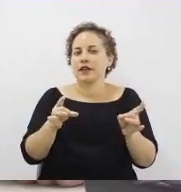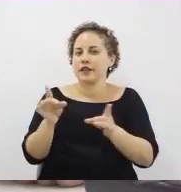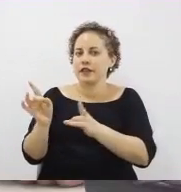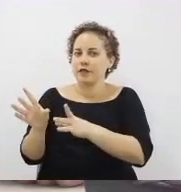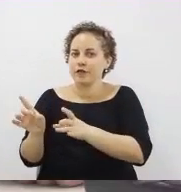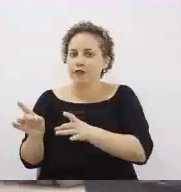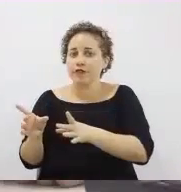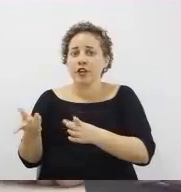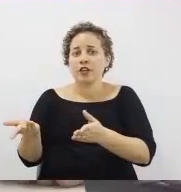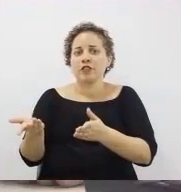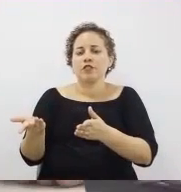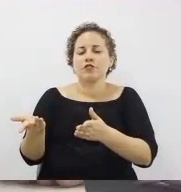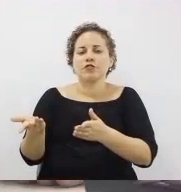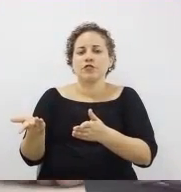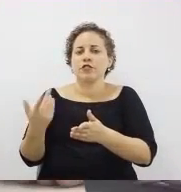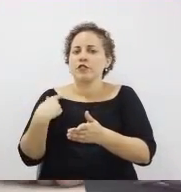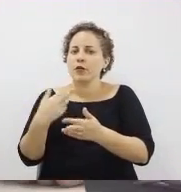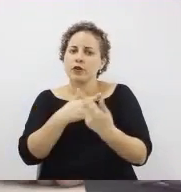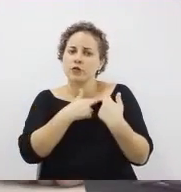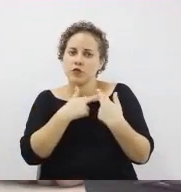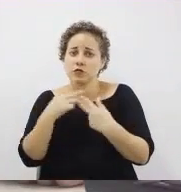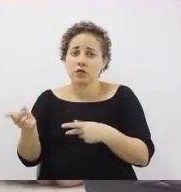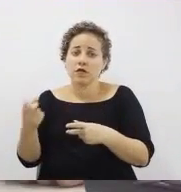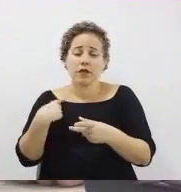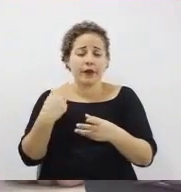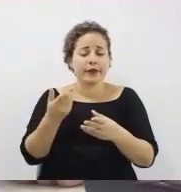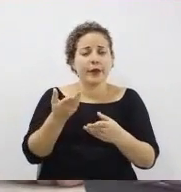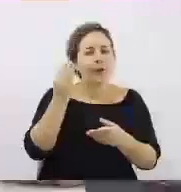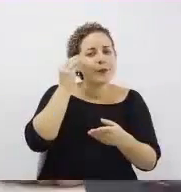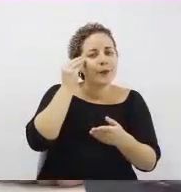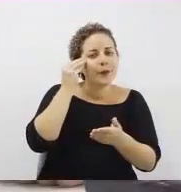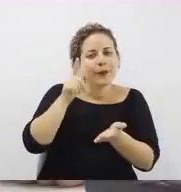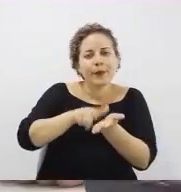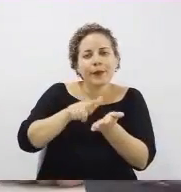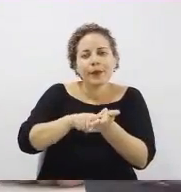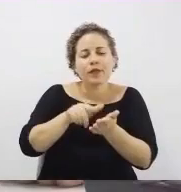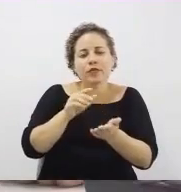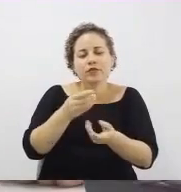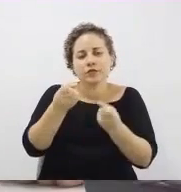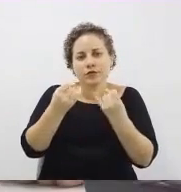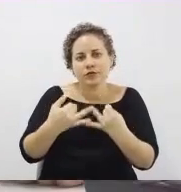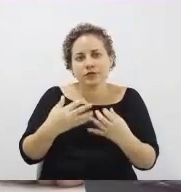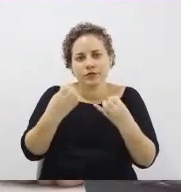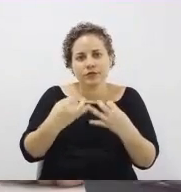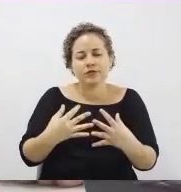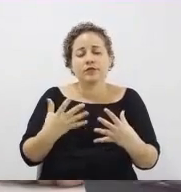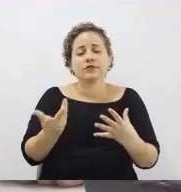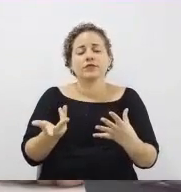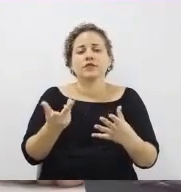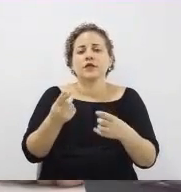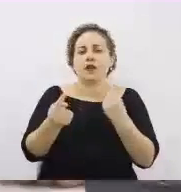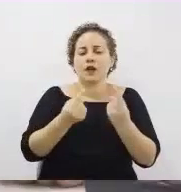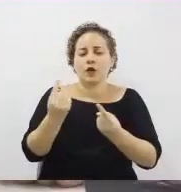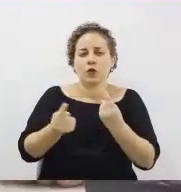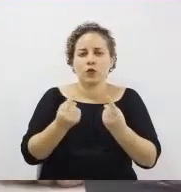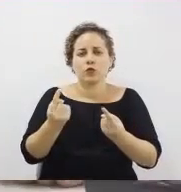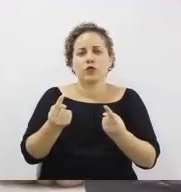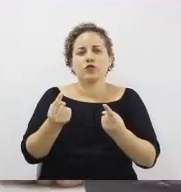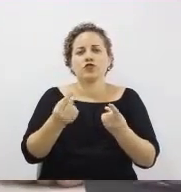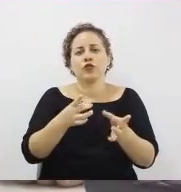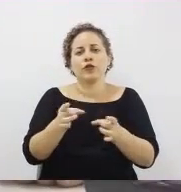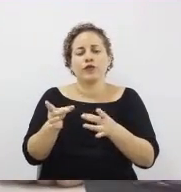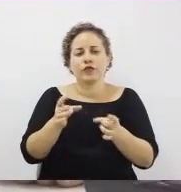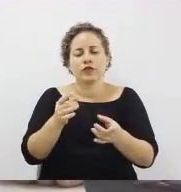não se compromete com esta previsão. E põe em prática algumas ações comerciais que acabam por não ser consideradas